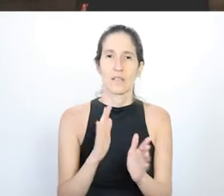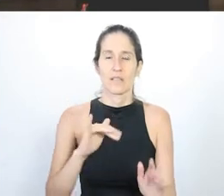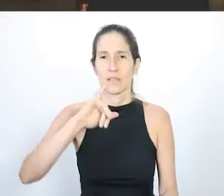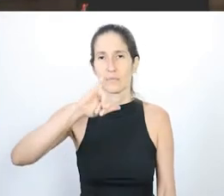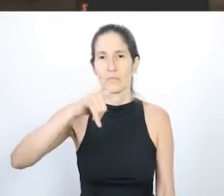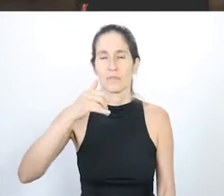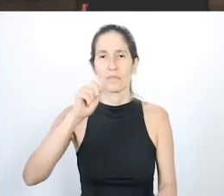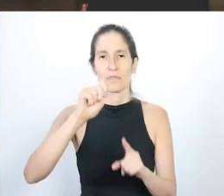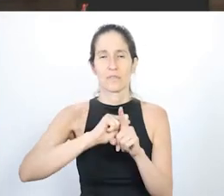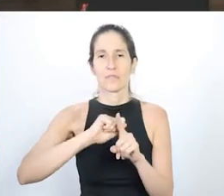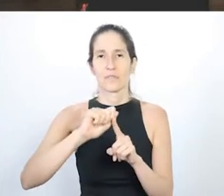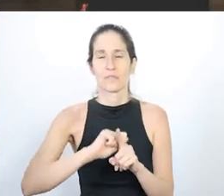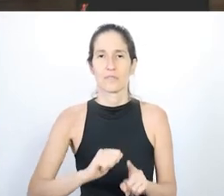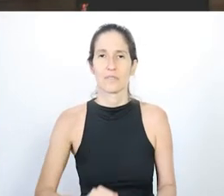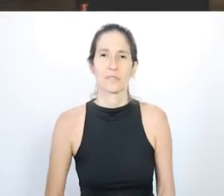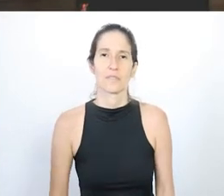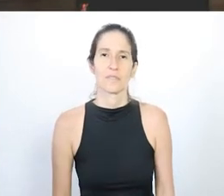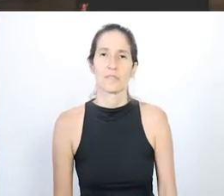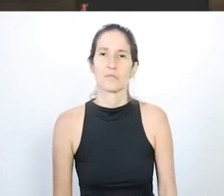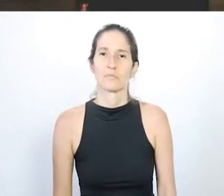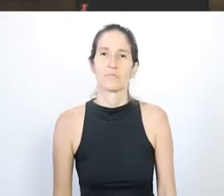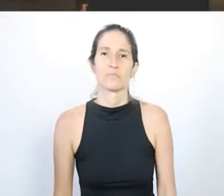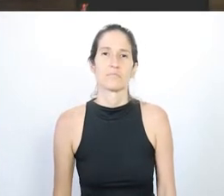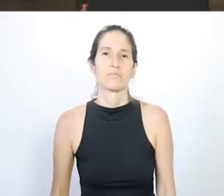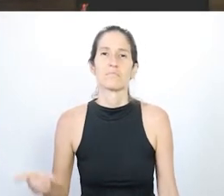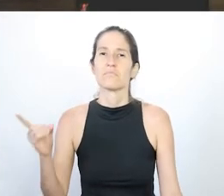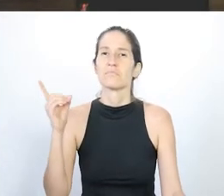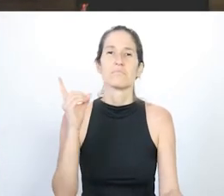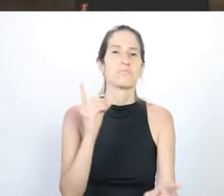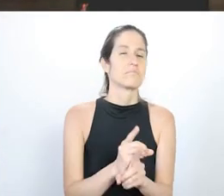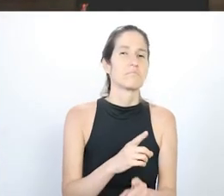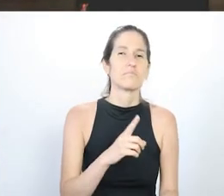Não encontro enfermeiro para lhe auxiliar.